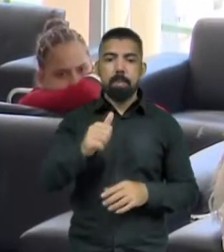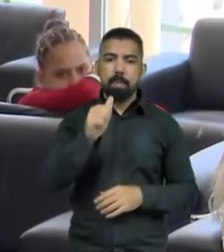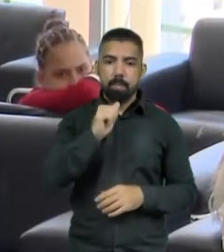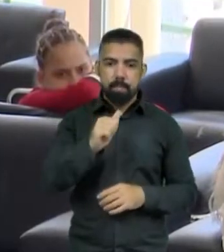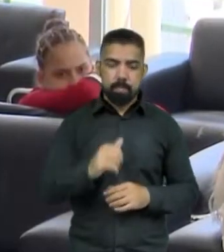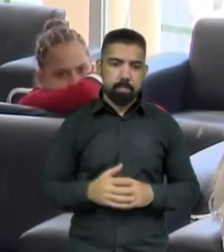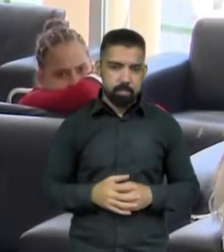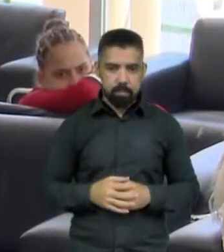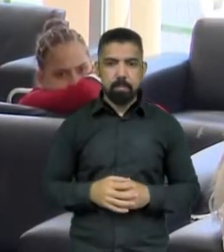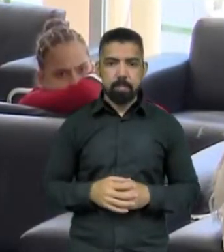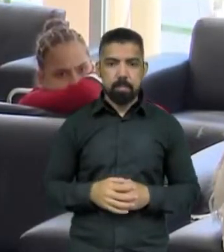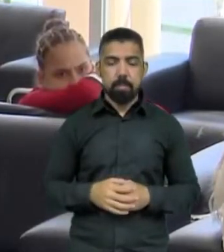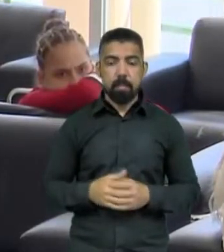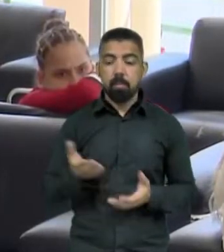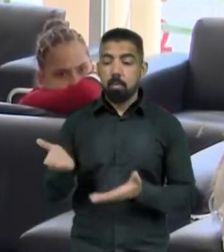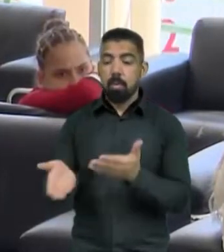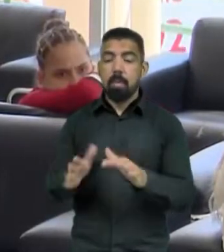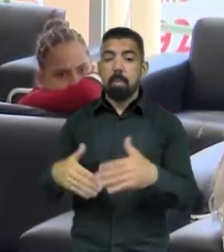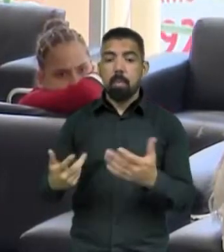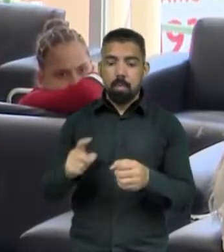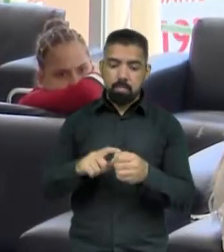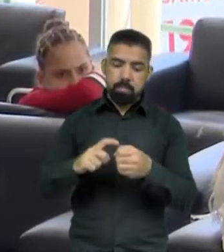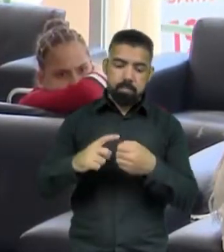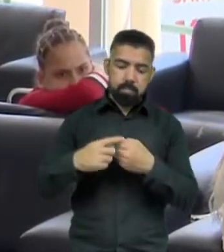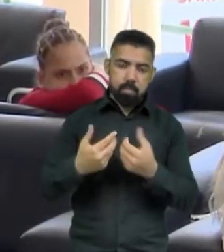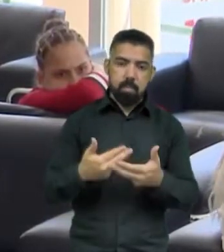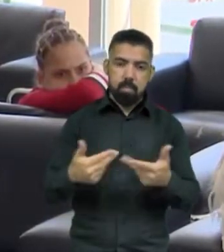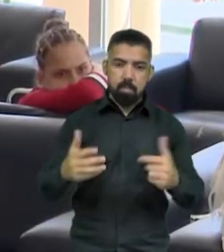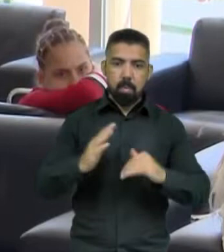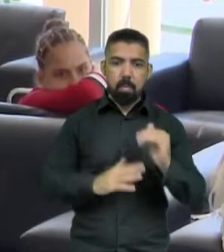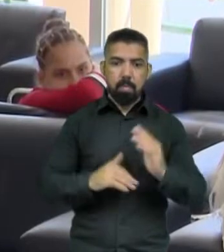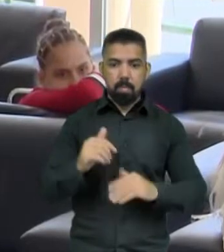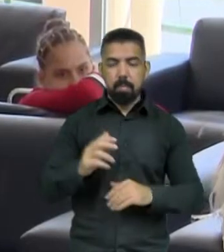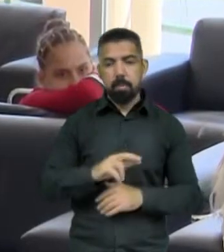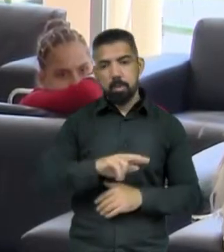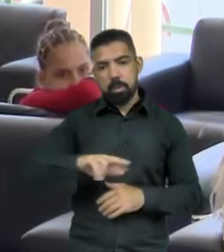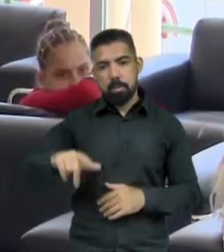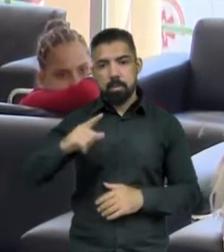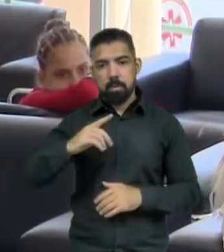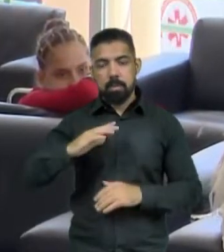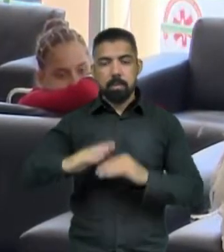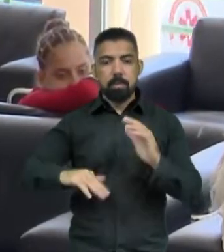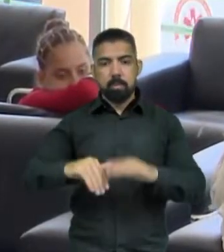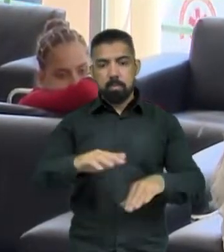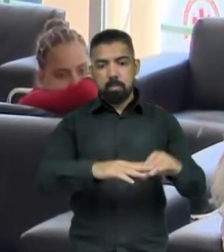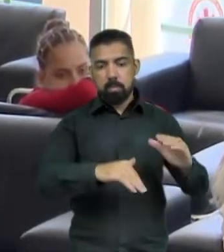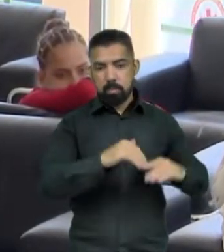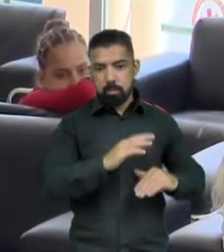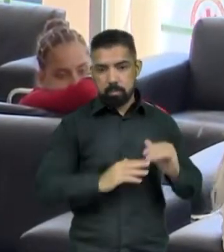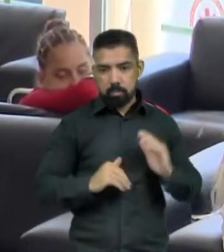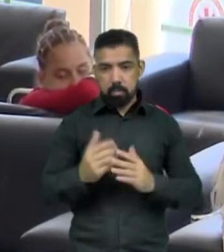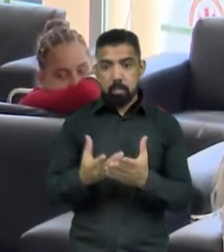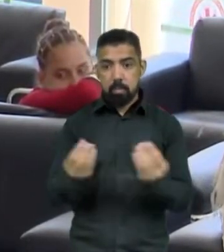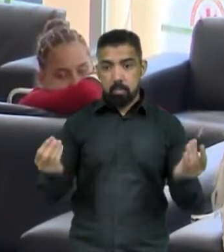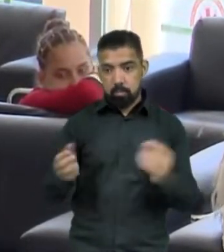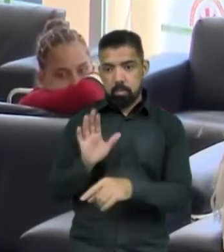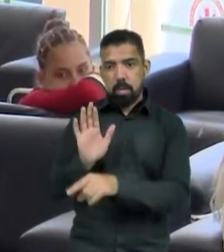é multiprofissional. Obstetra, ginecologista, pediatra, psicopedagogo,